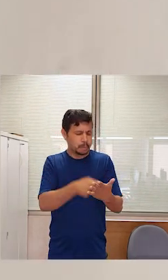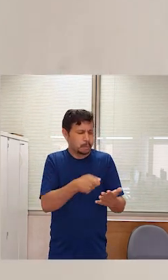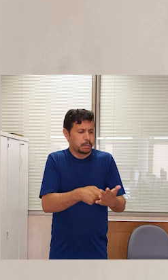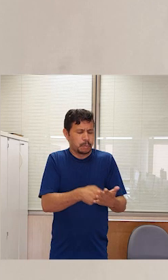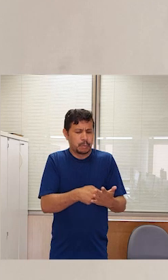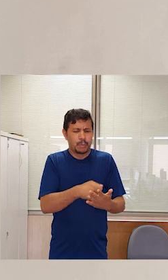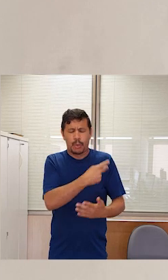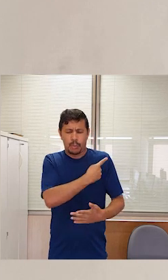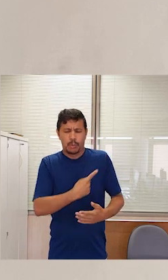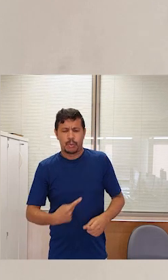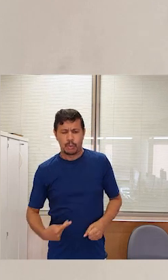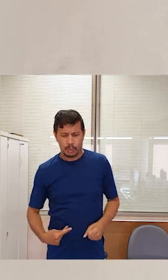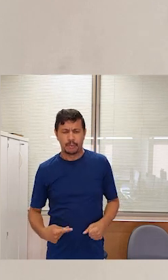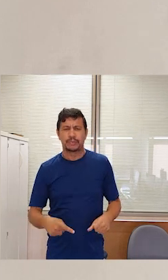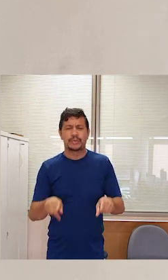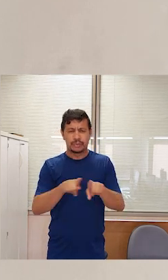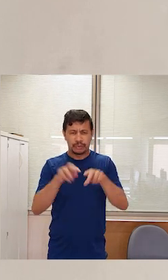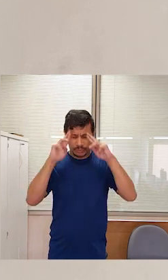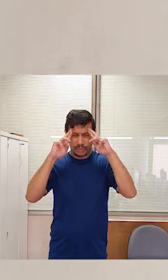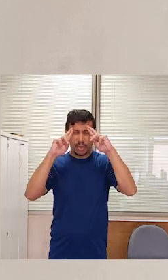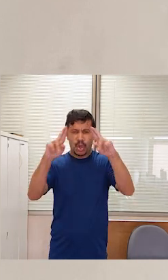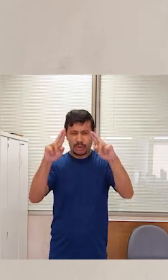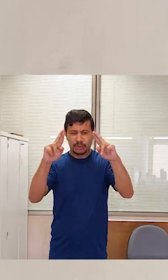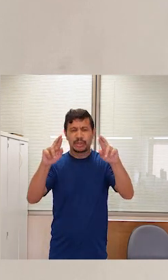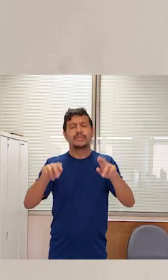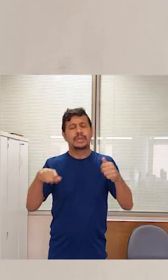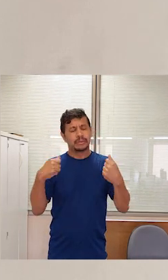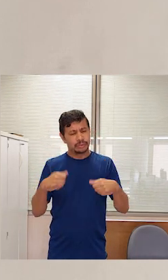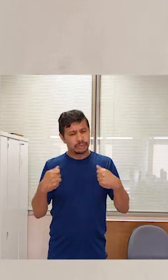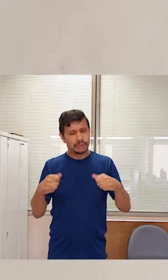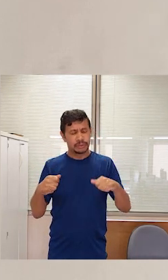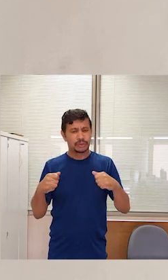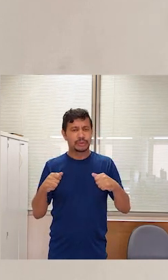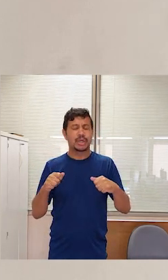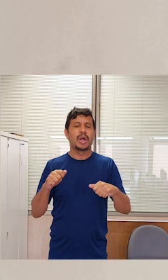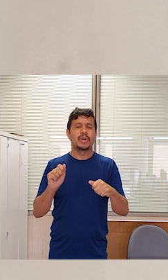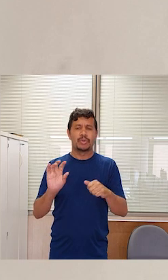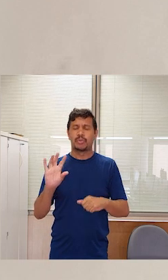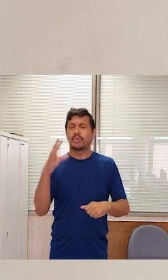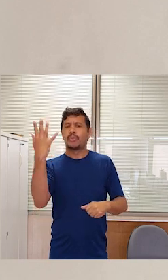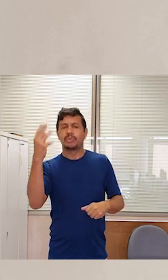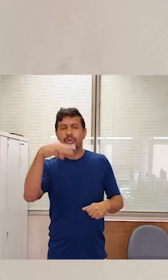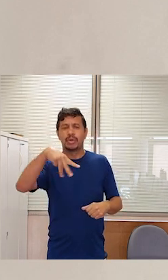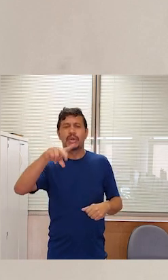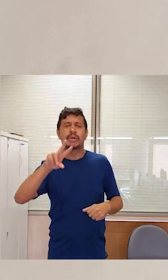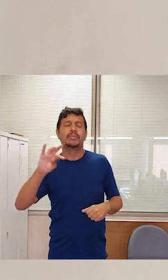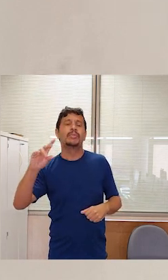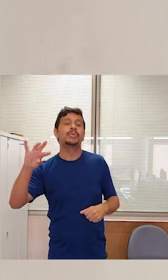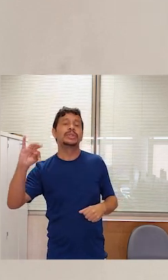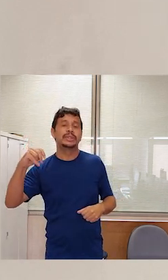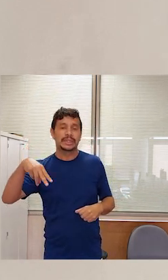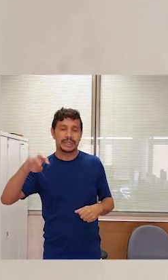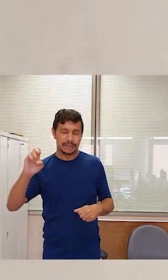intensamente dos órgãos competentes as responsabilizações com relação ao acidente ocorrido na Monte Tene, que